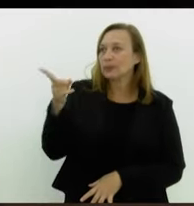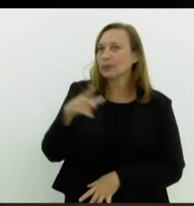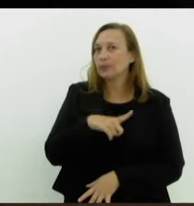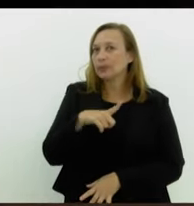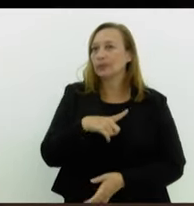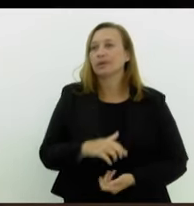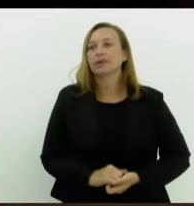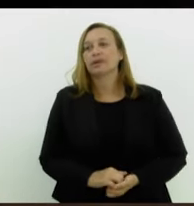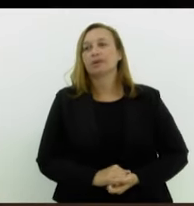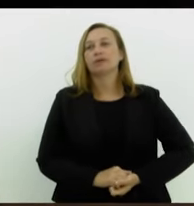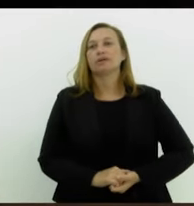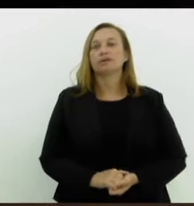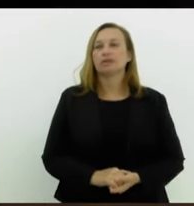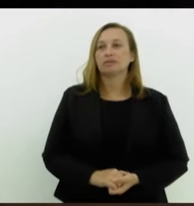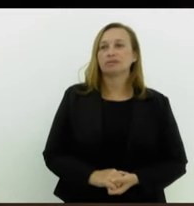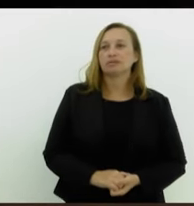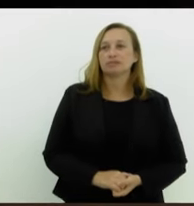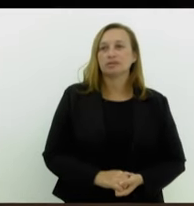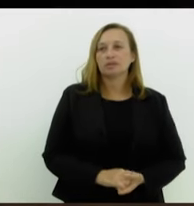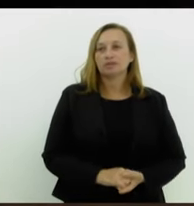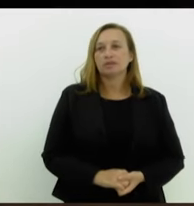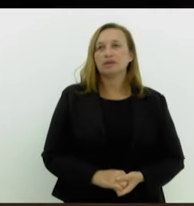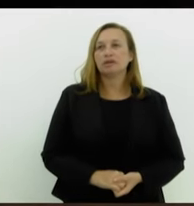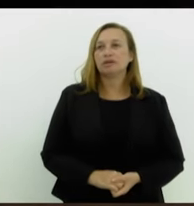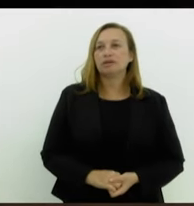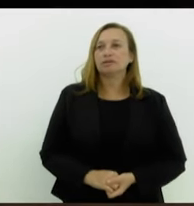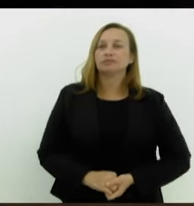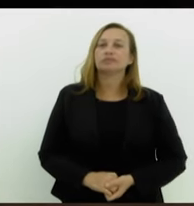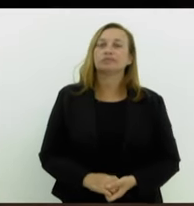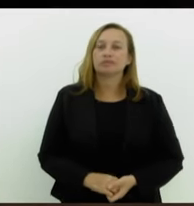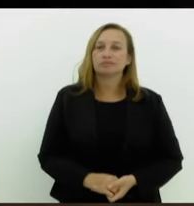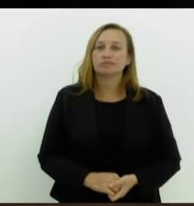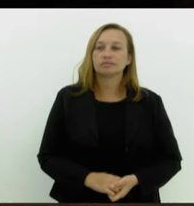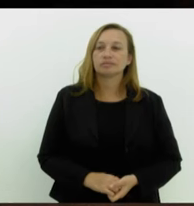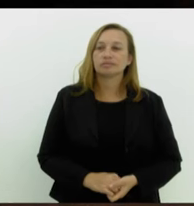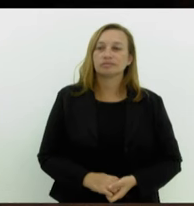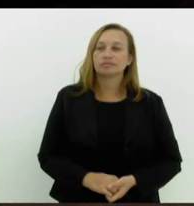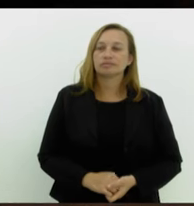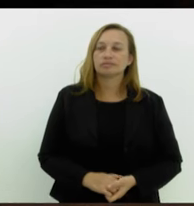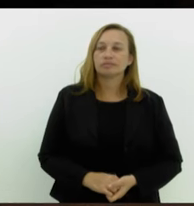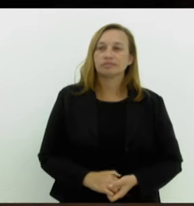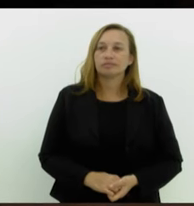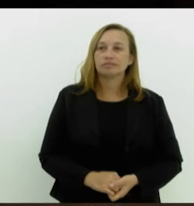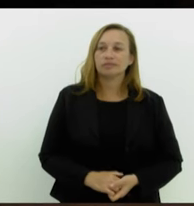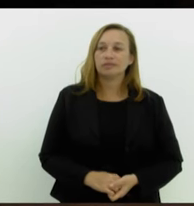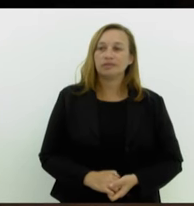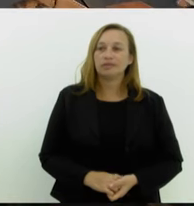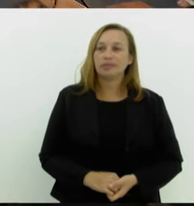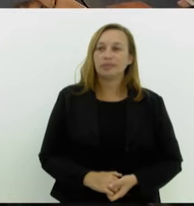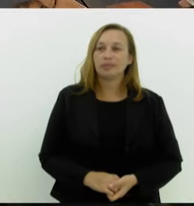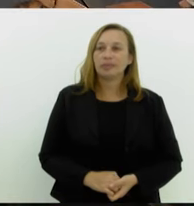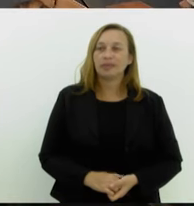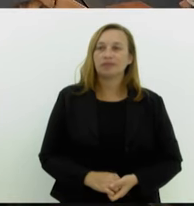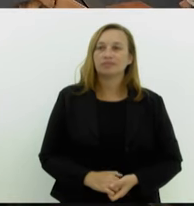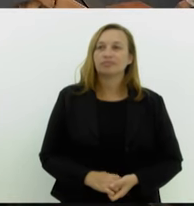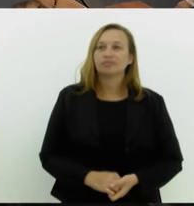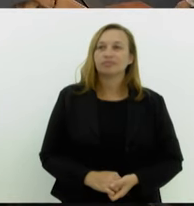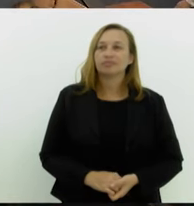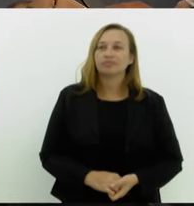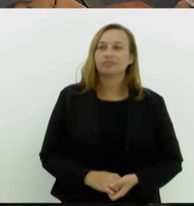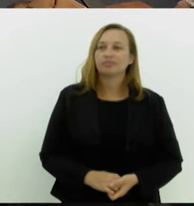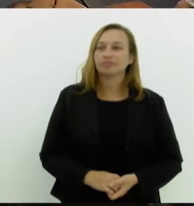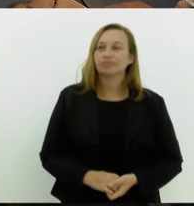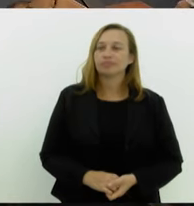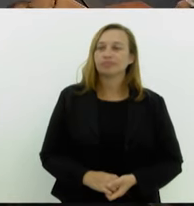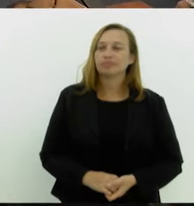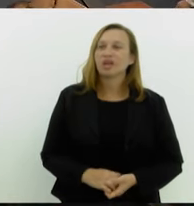coquil aqui a gente vai guiar vocês coquel preparado com muito carinho pelo nosso Presidente Rodrigo barcel ol vamos largar a Mariana porque tá